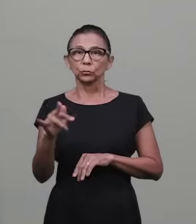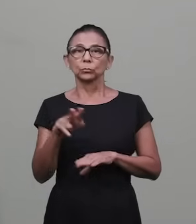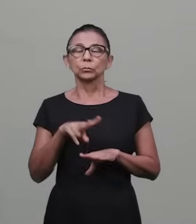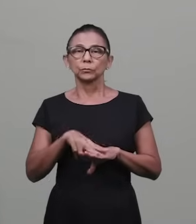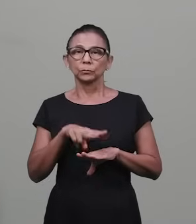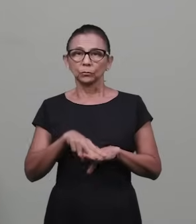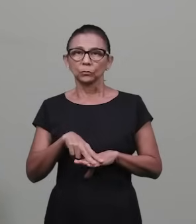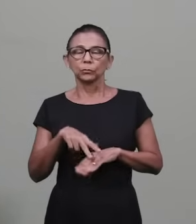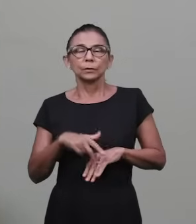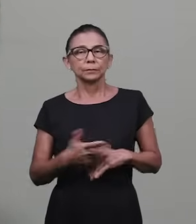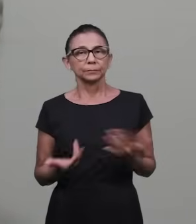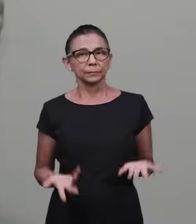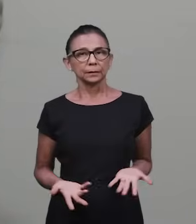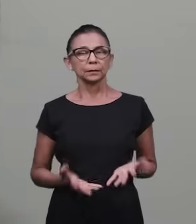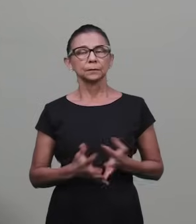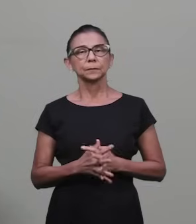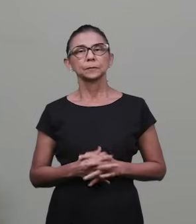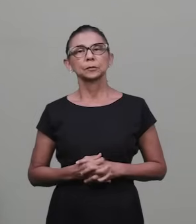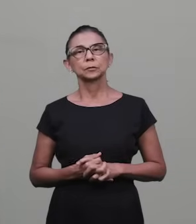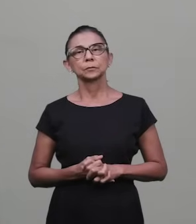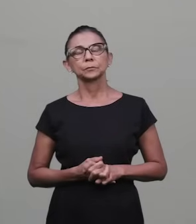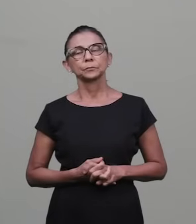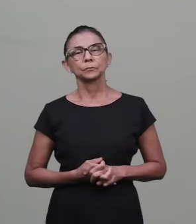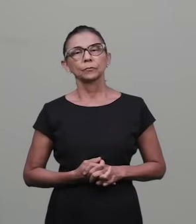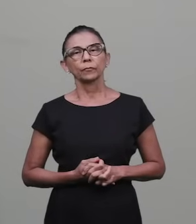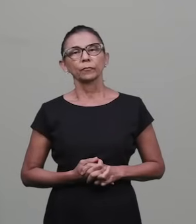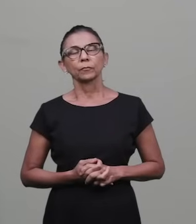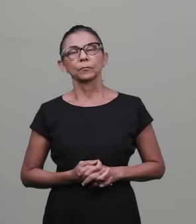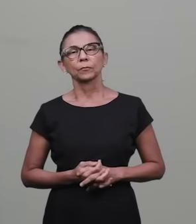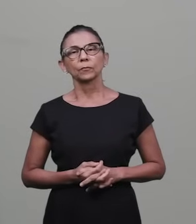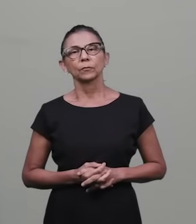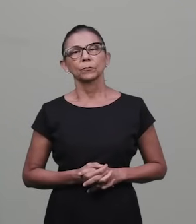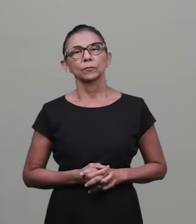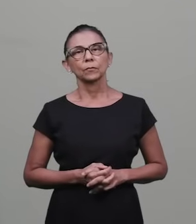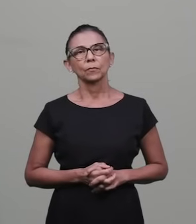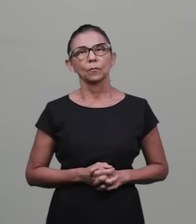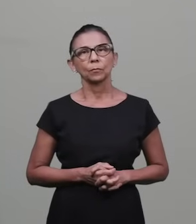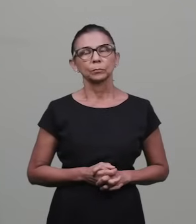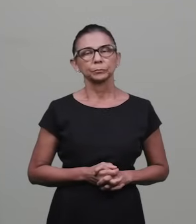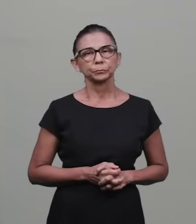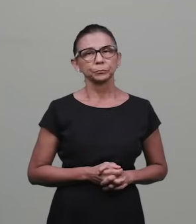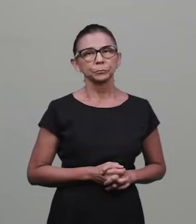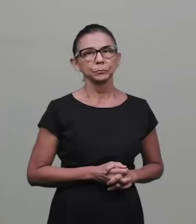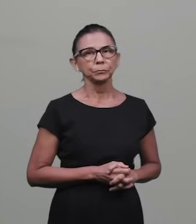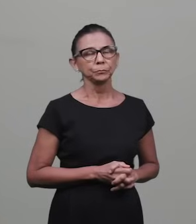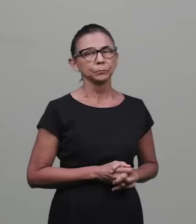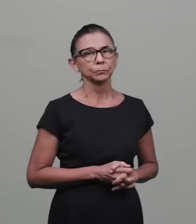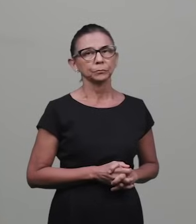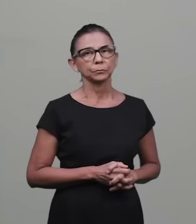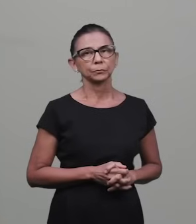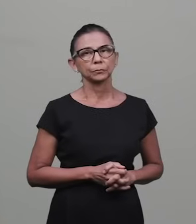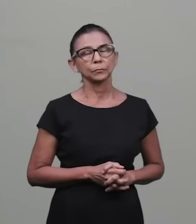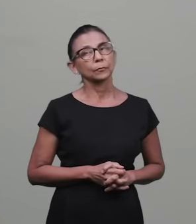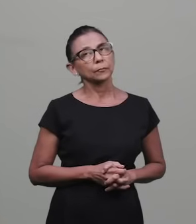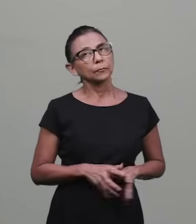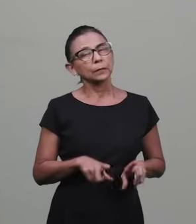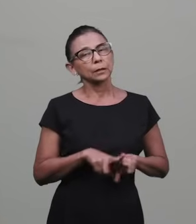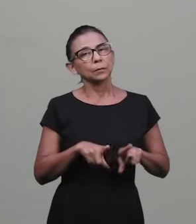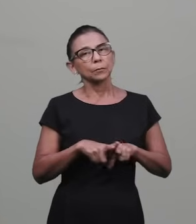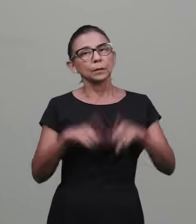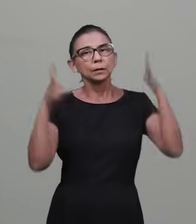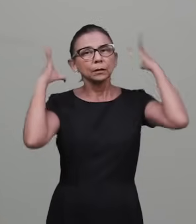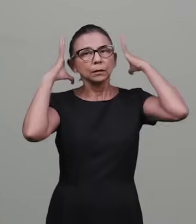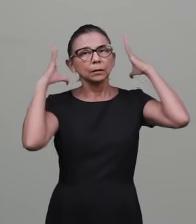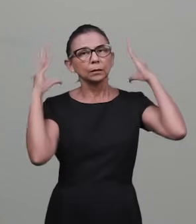foi muito importante na vida dele, porque Calvino, Zwinglio, por que foi importante Zwinglio? Porque ele foi o primeiro reformador que se casou, foi Zwinglio,